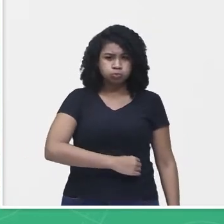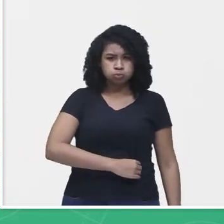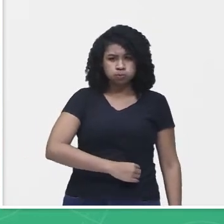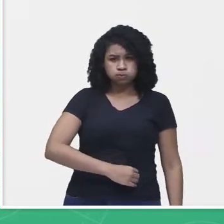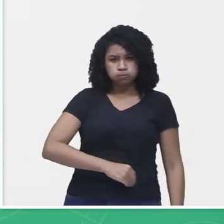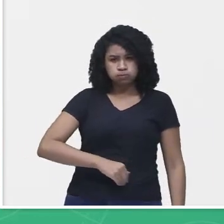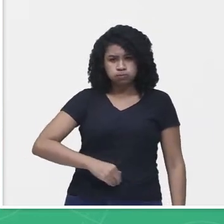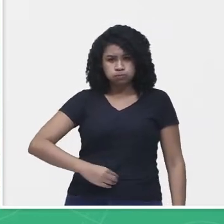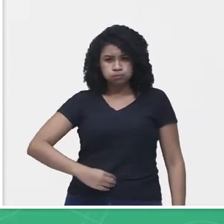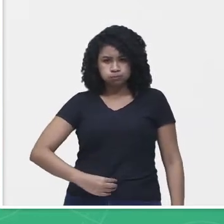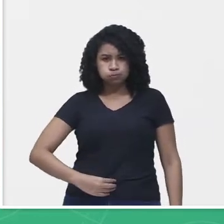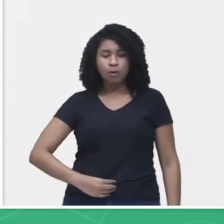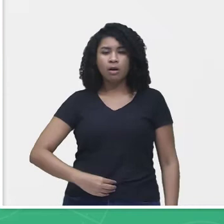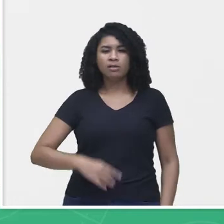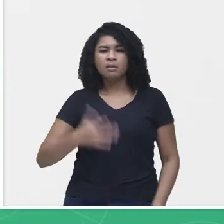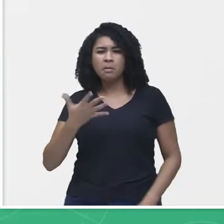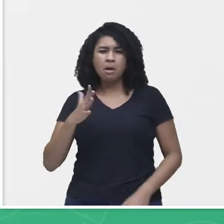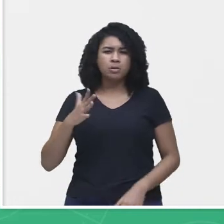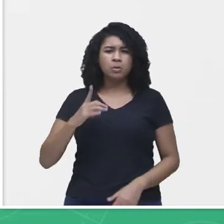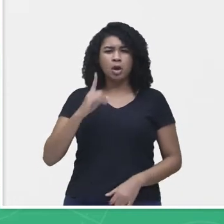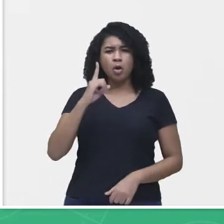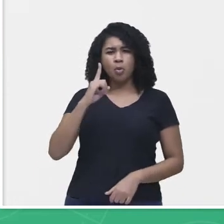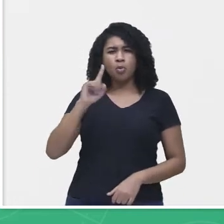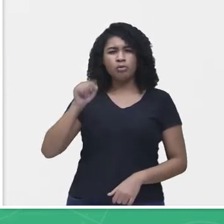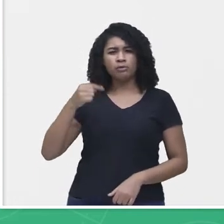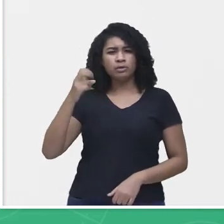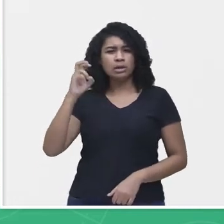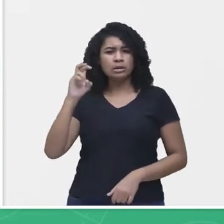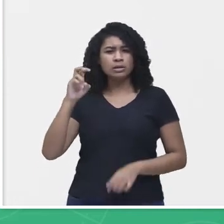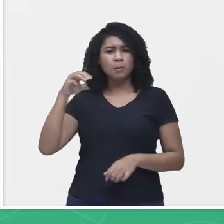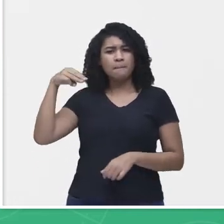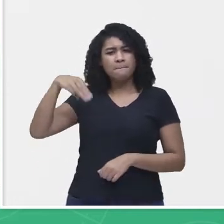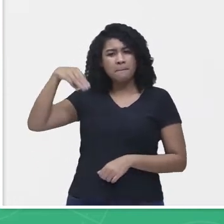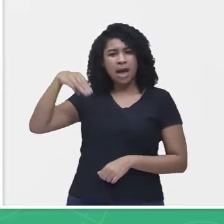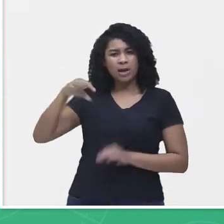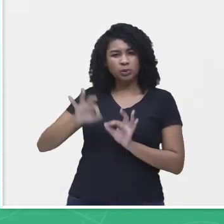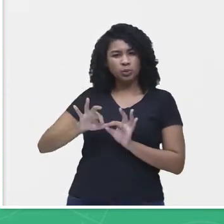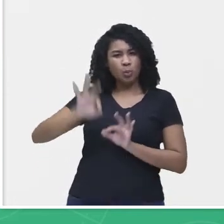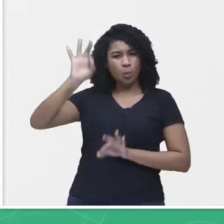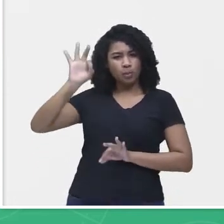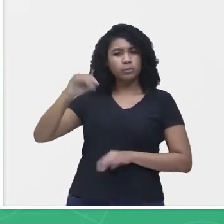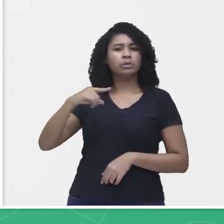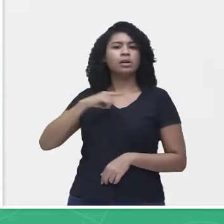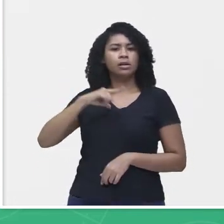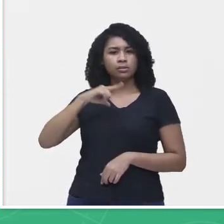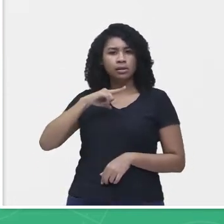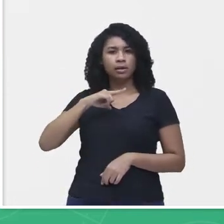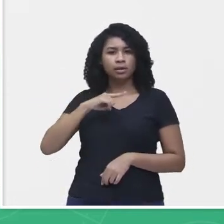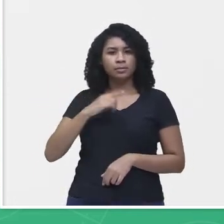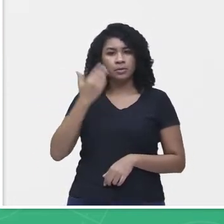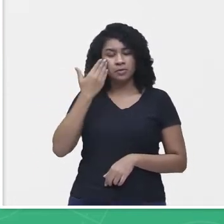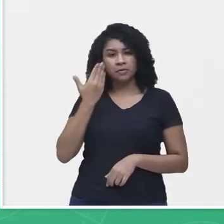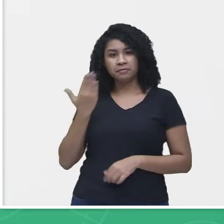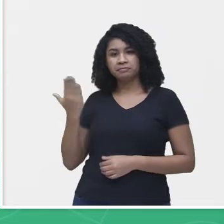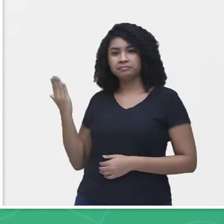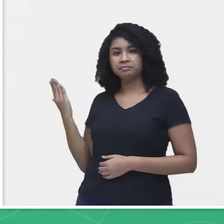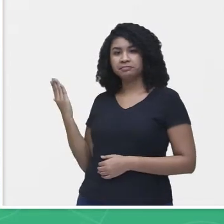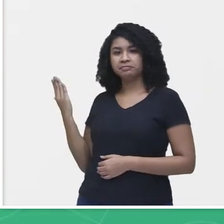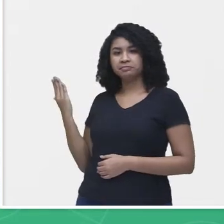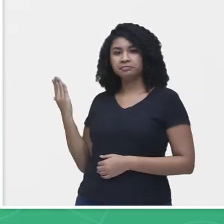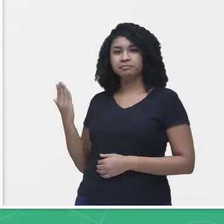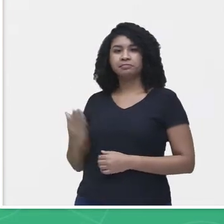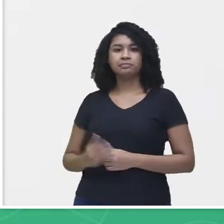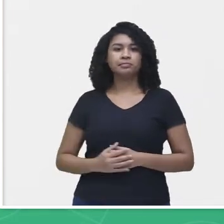né, metro de comprimento. E aí nós temos 3 partes também, né, que é o cólon ascendente, cólon transverso e o cólon